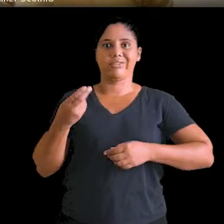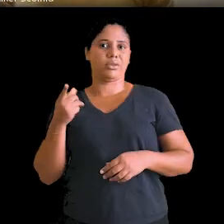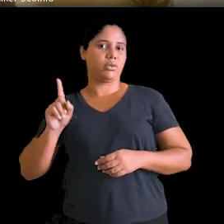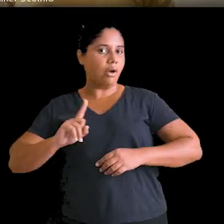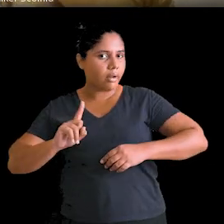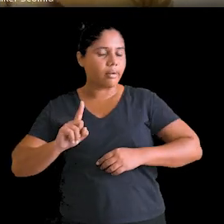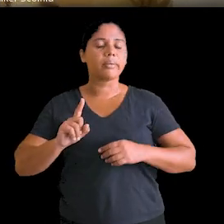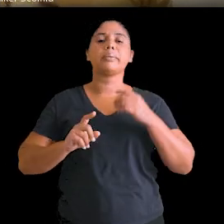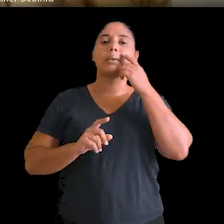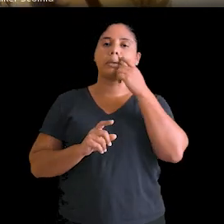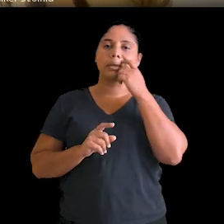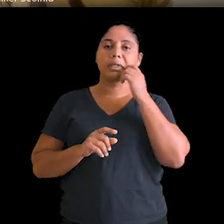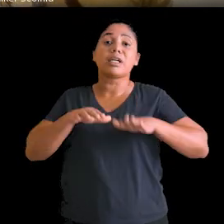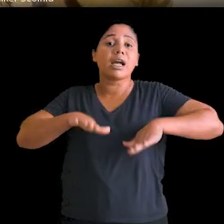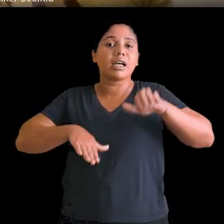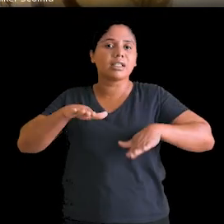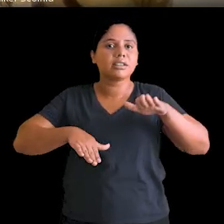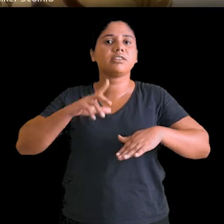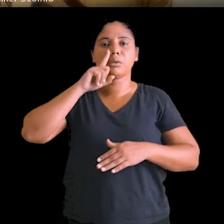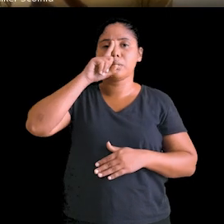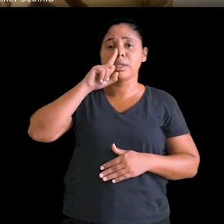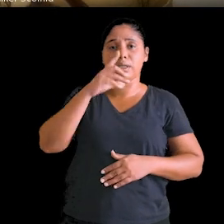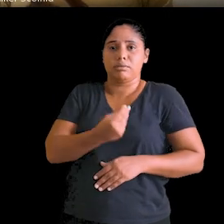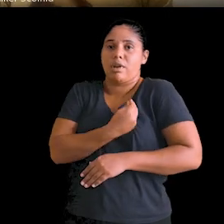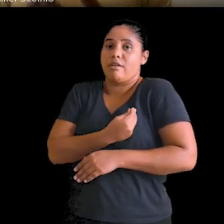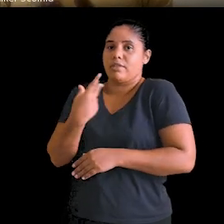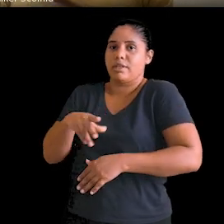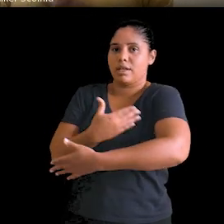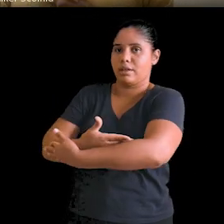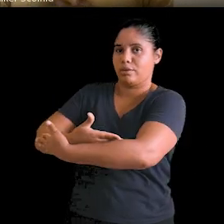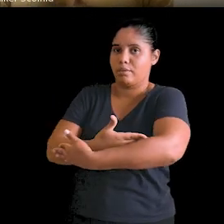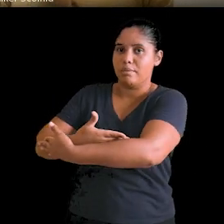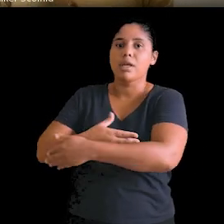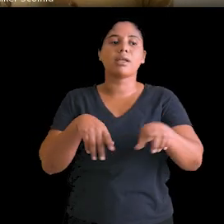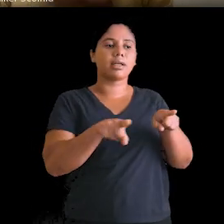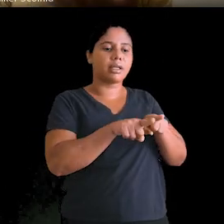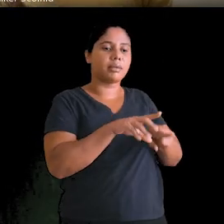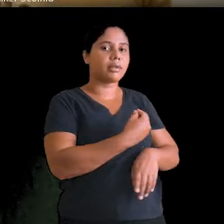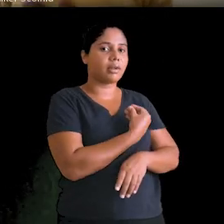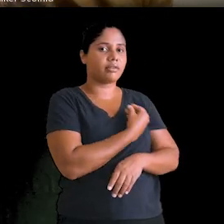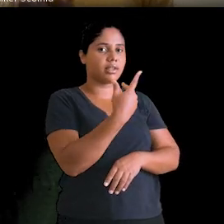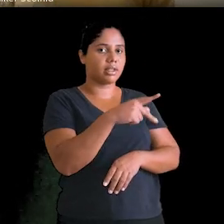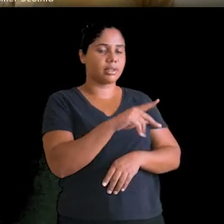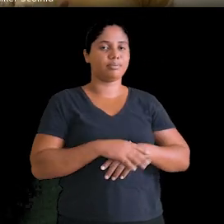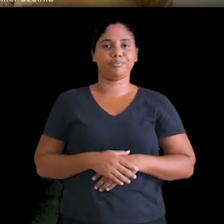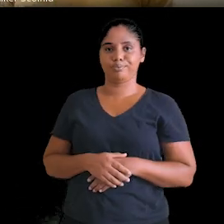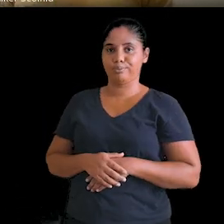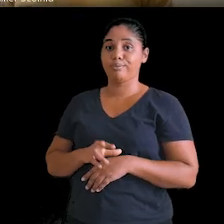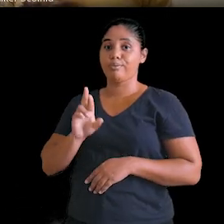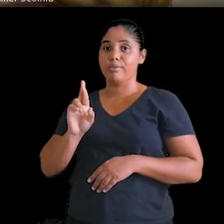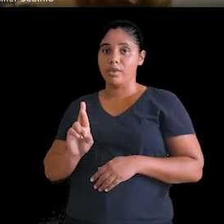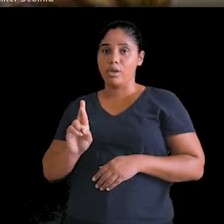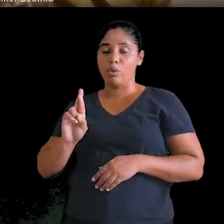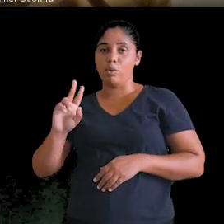né, para ele, principalmente para o bebê e também para a pessoa que gesta. O fator RH, que